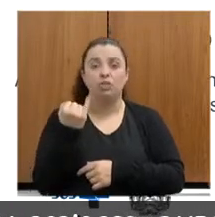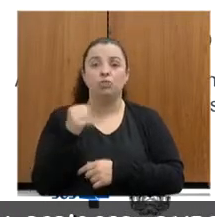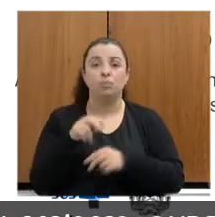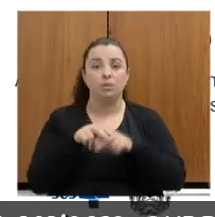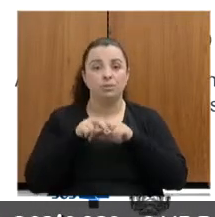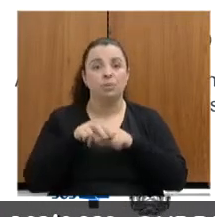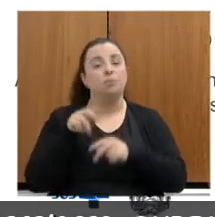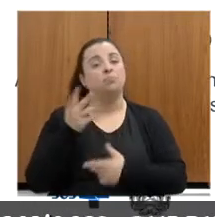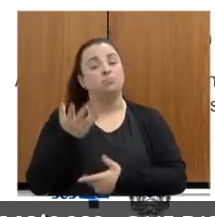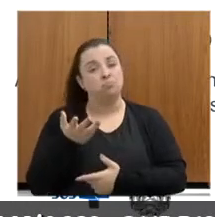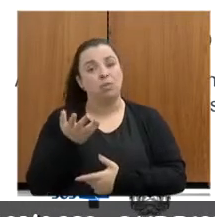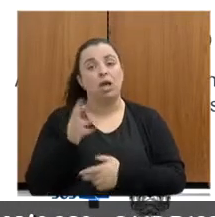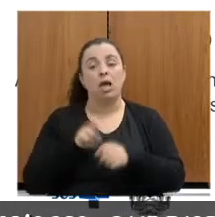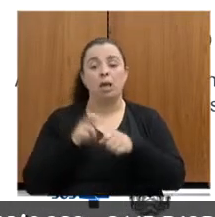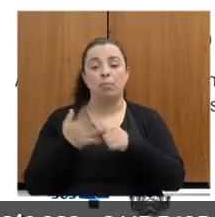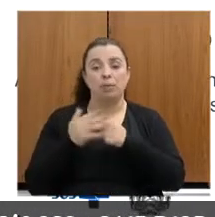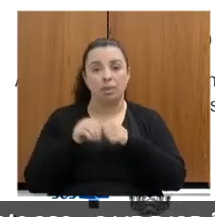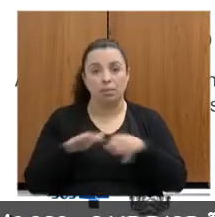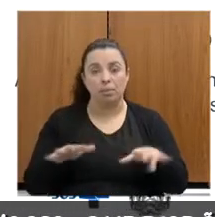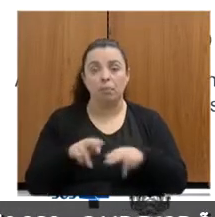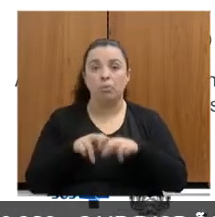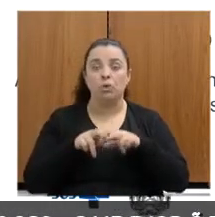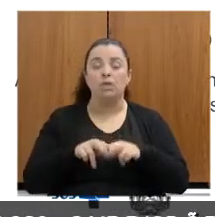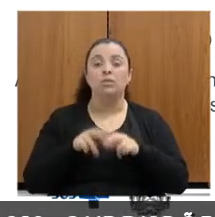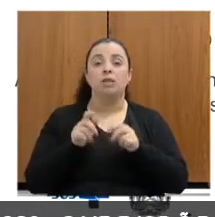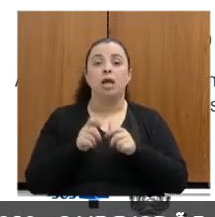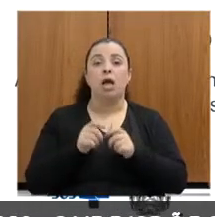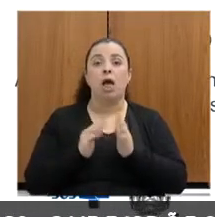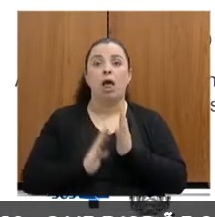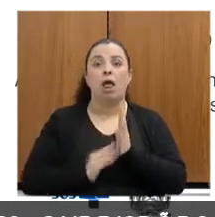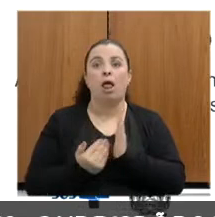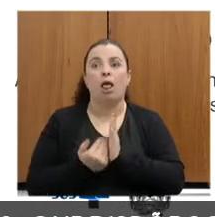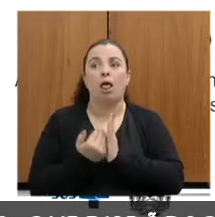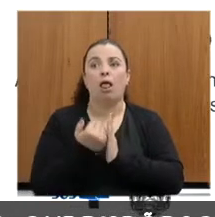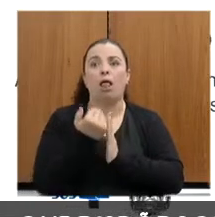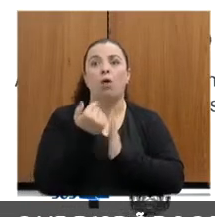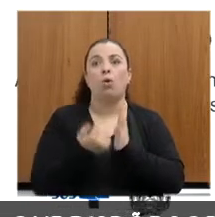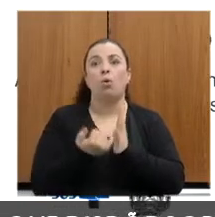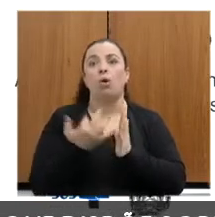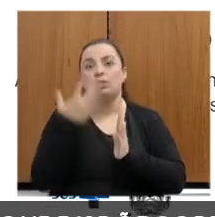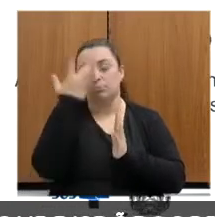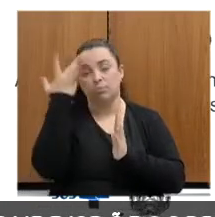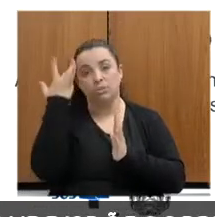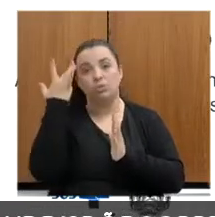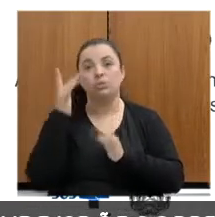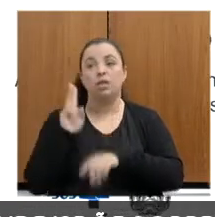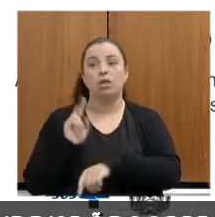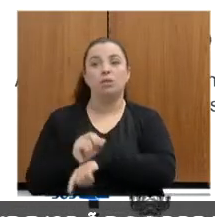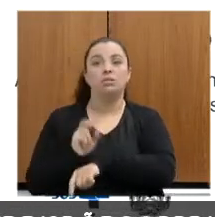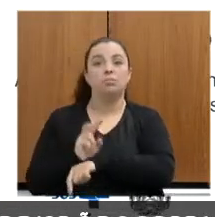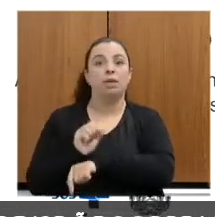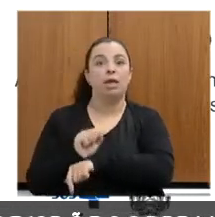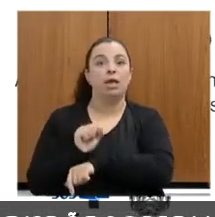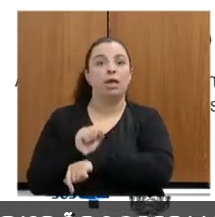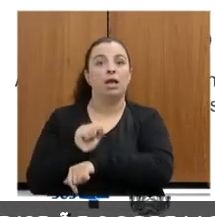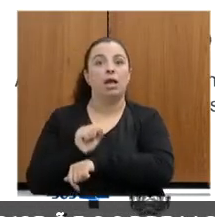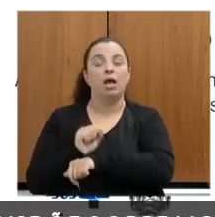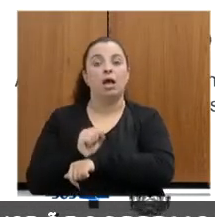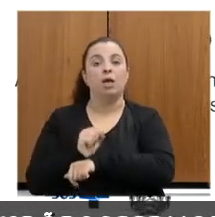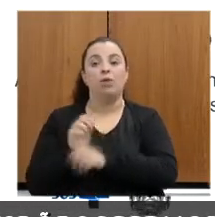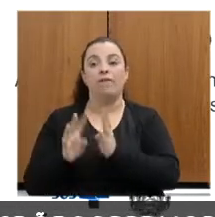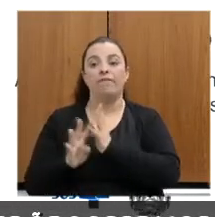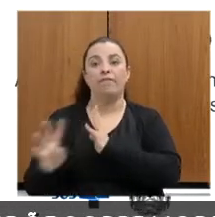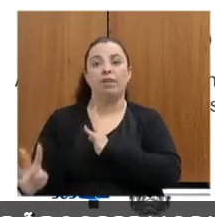pela pandemia que aumentou muito as os pacientes que estão aguardando uma cirurgia então a gente